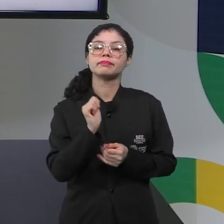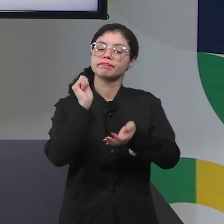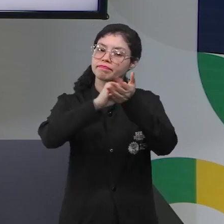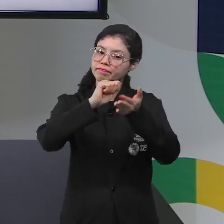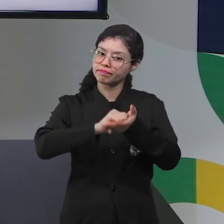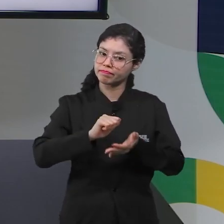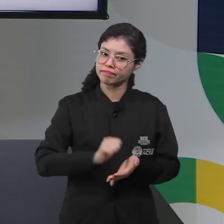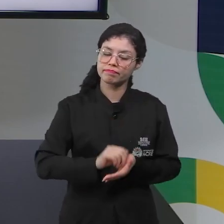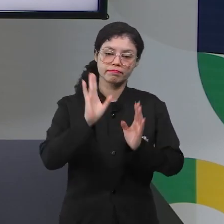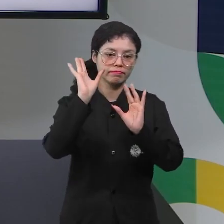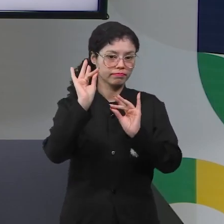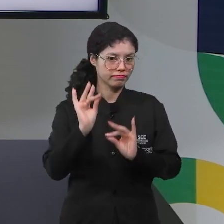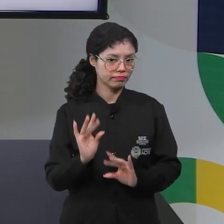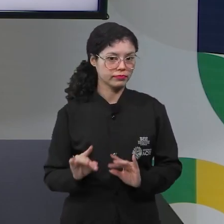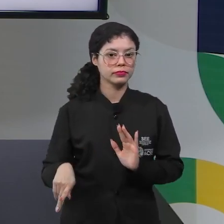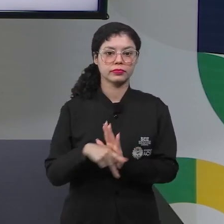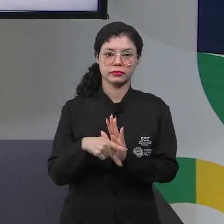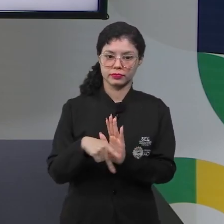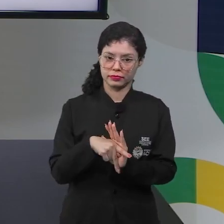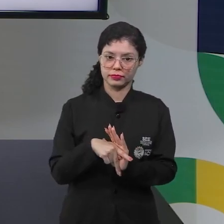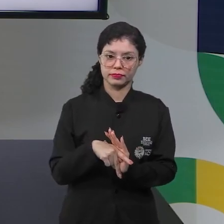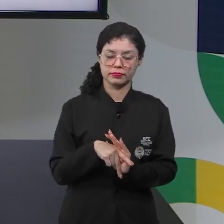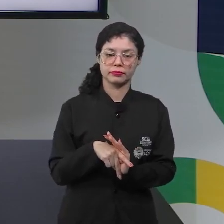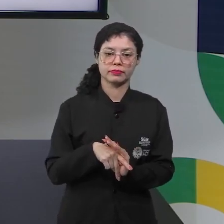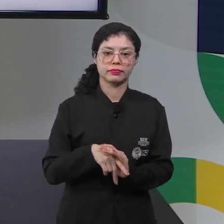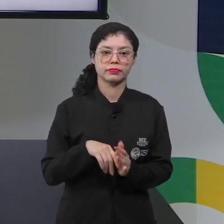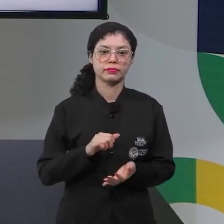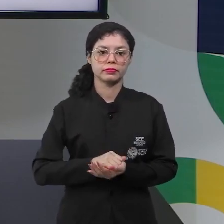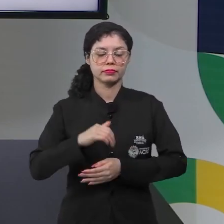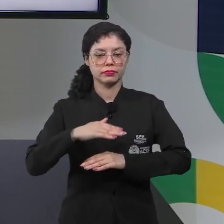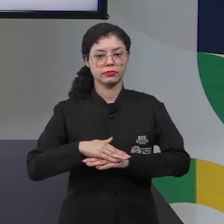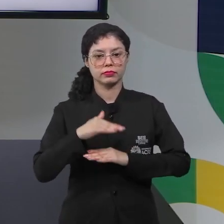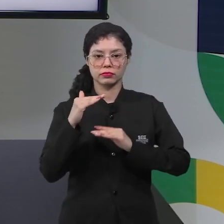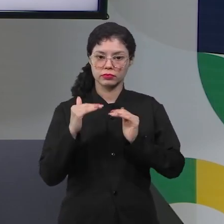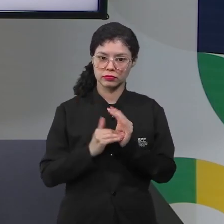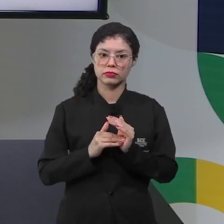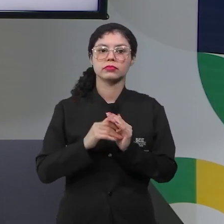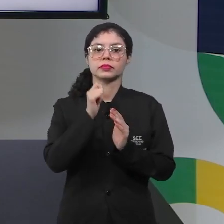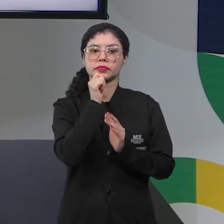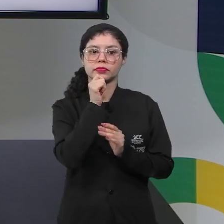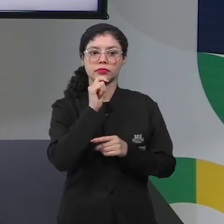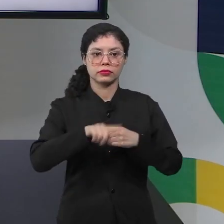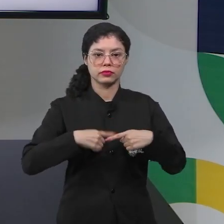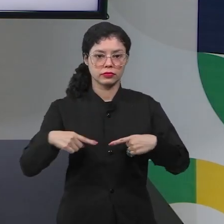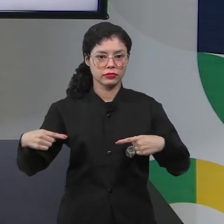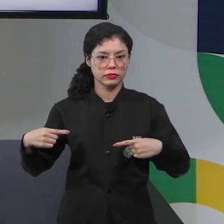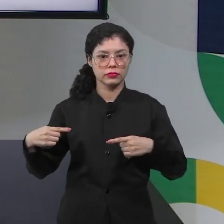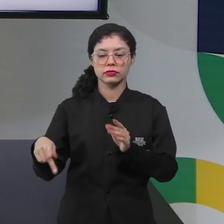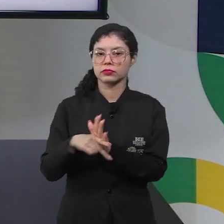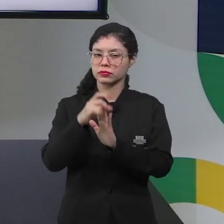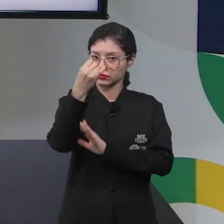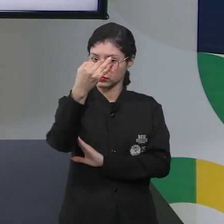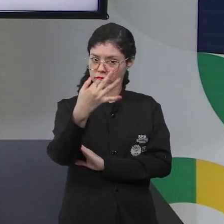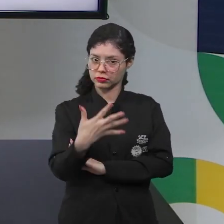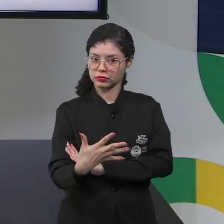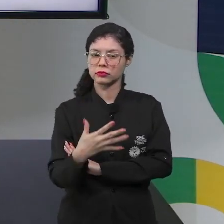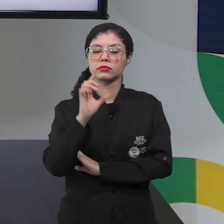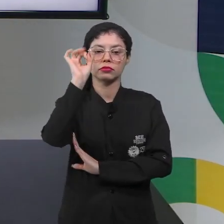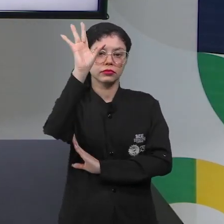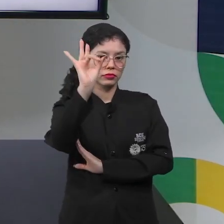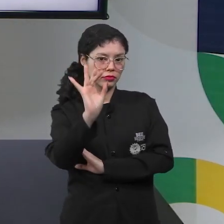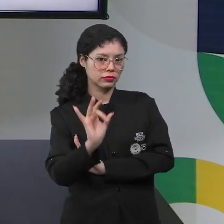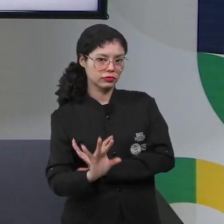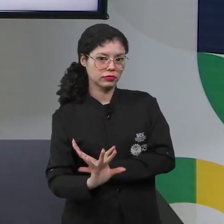esboço da sua história de uma forma mais integral. Vou pensar em toda a minha página e definir